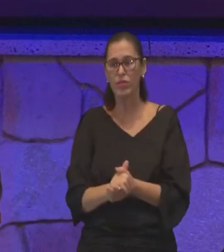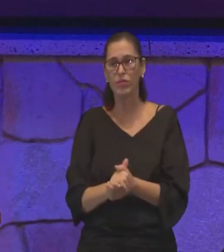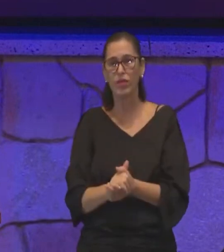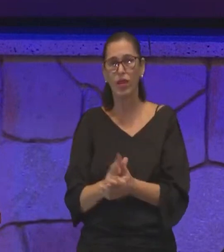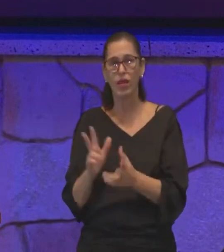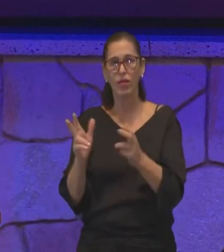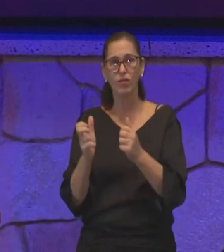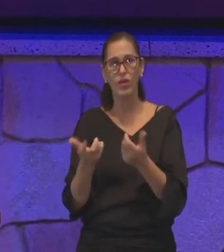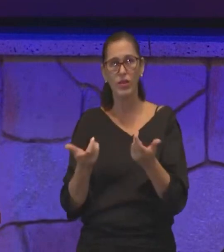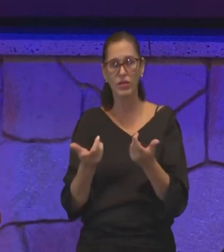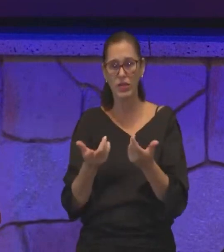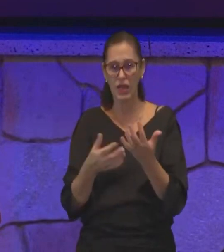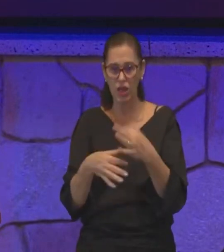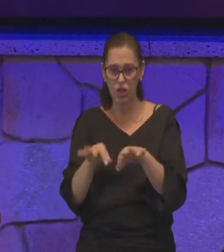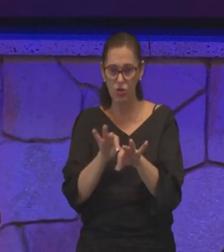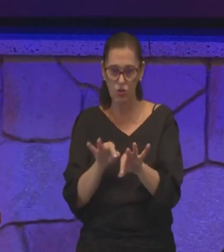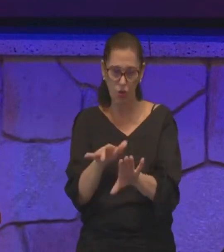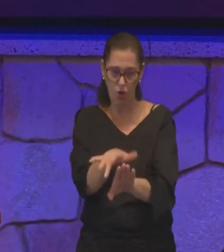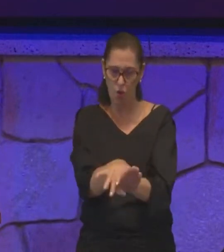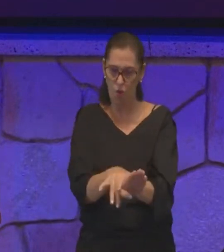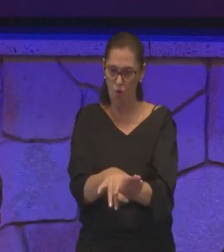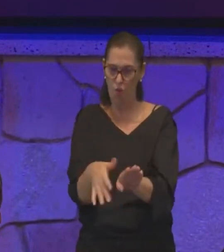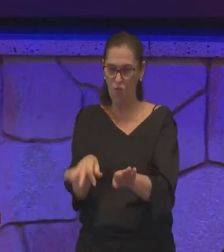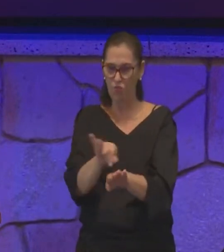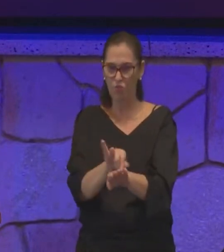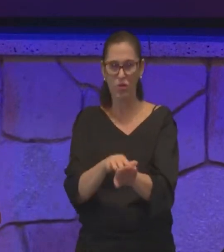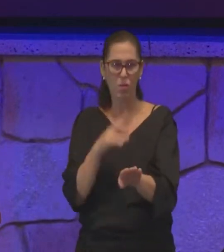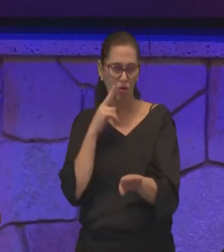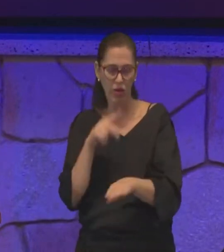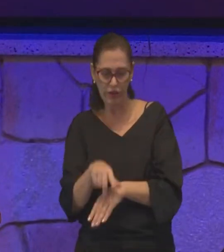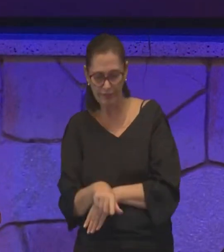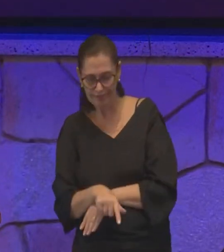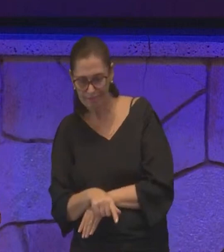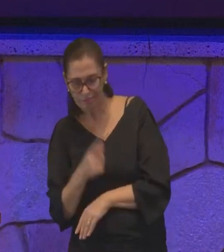que o seu cadastro não é um cadastro bonito, do seu sapato.